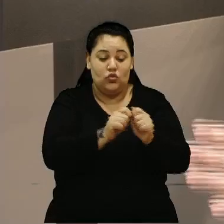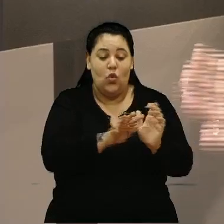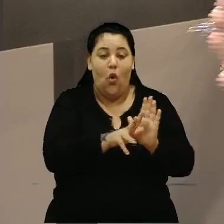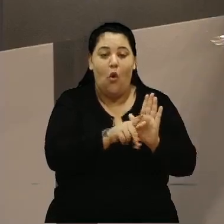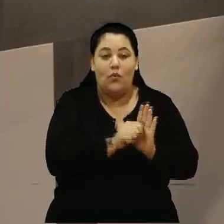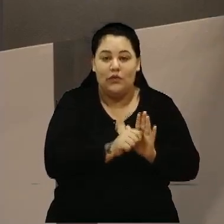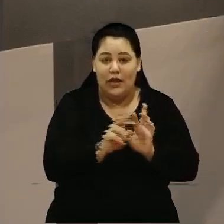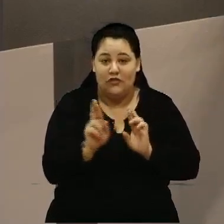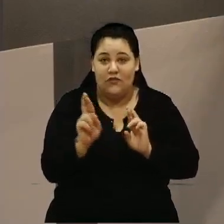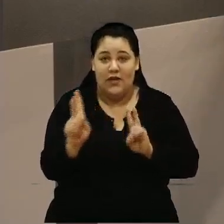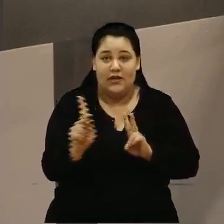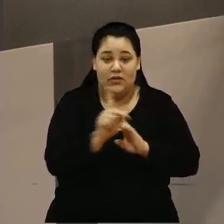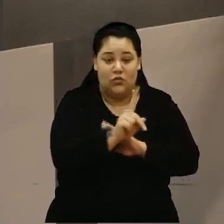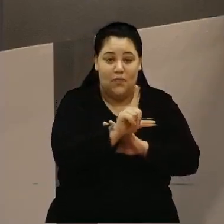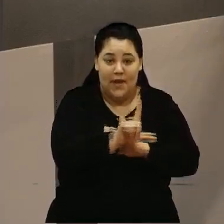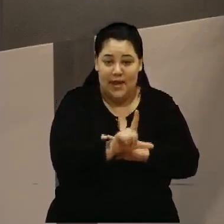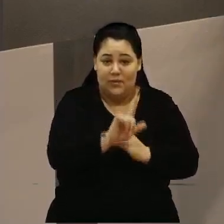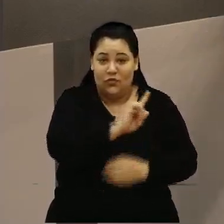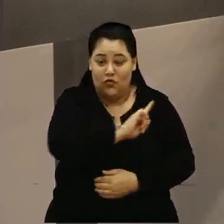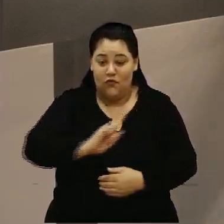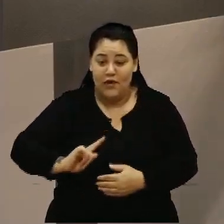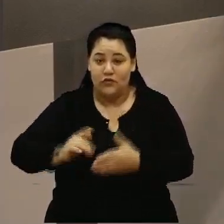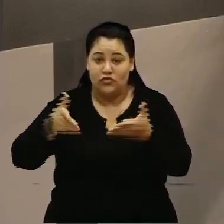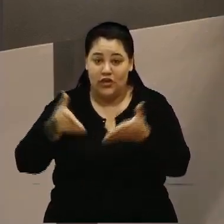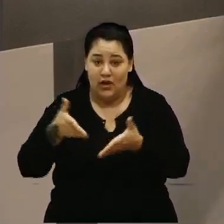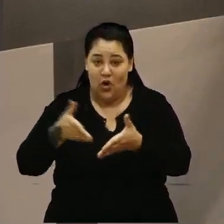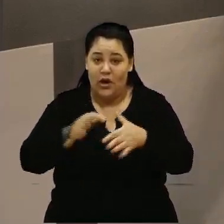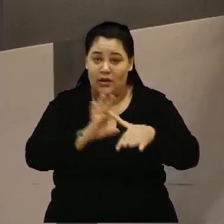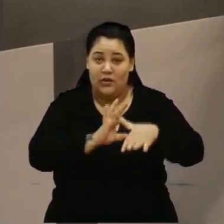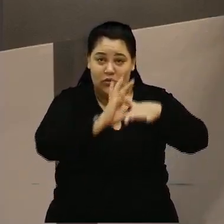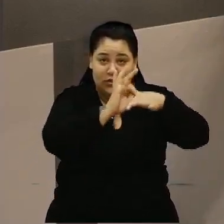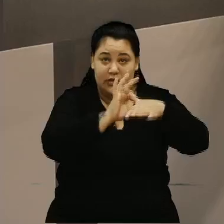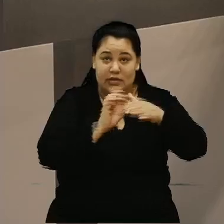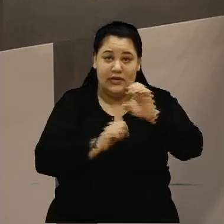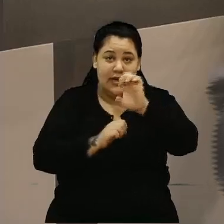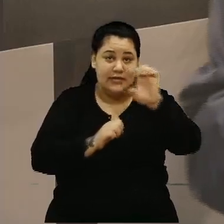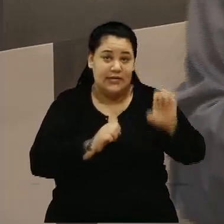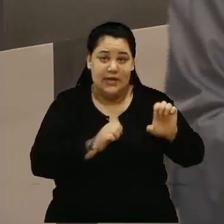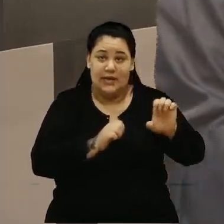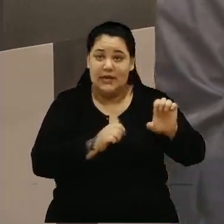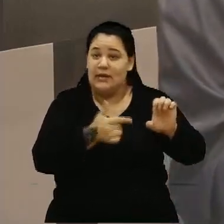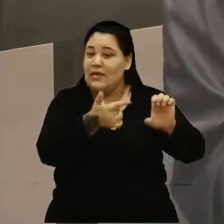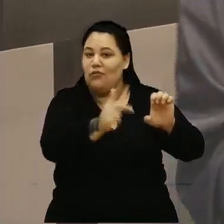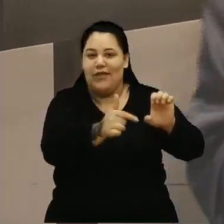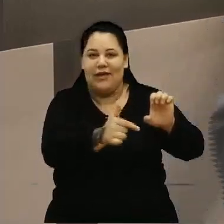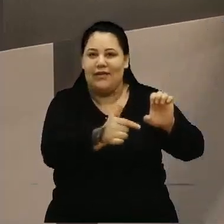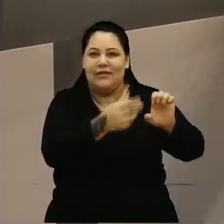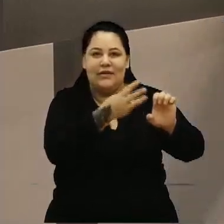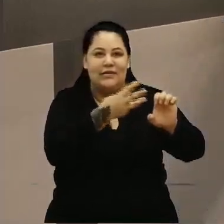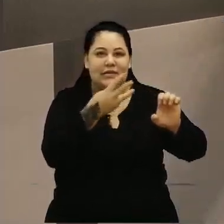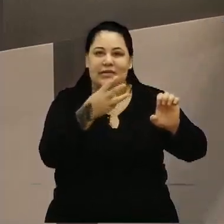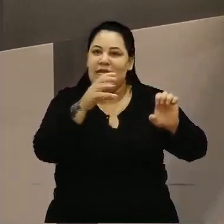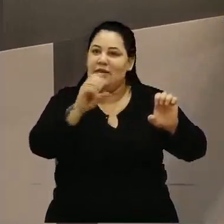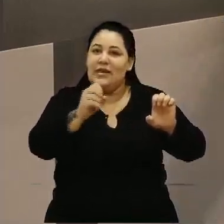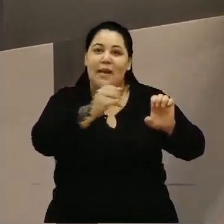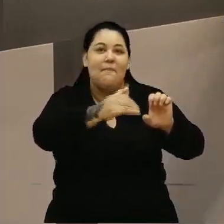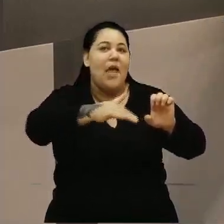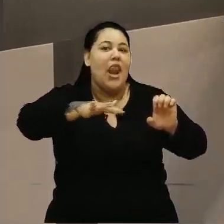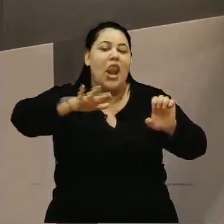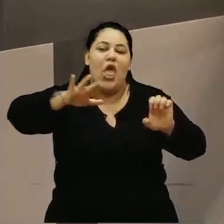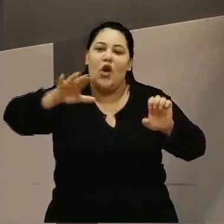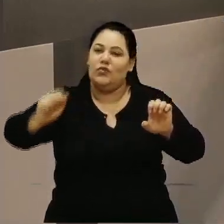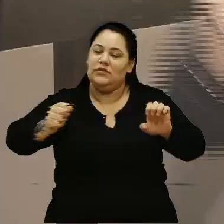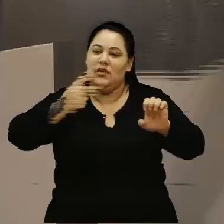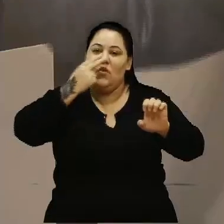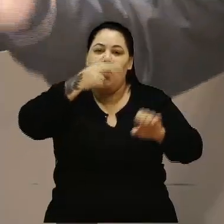do PL para o governo de agora, que as lideranças da esquerda não têm 330 milhões de visualizações como o Nicolas